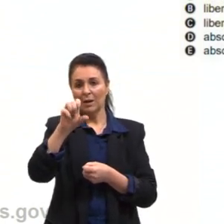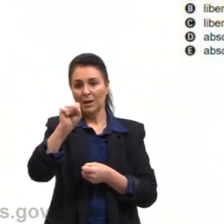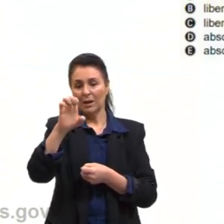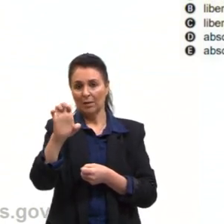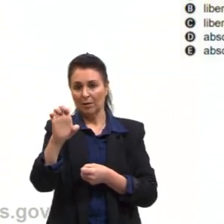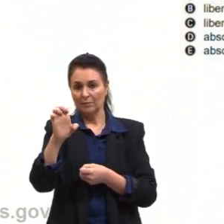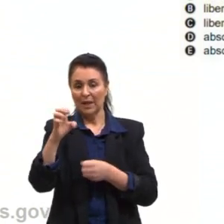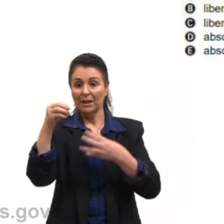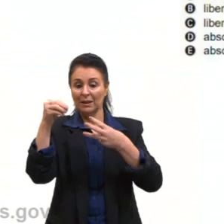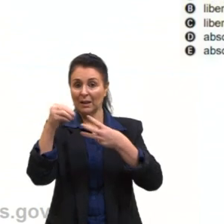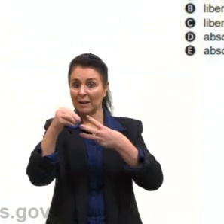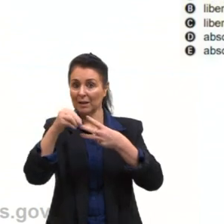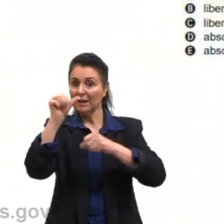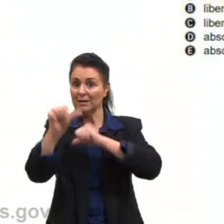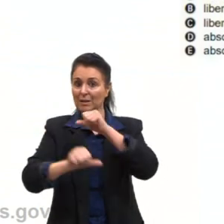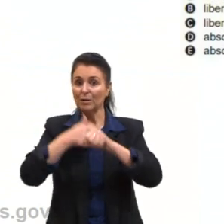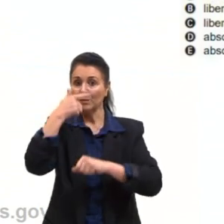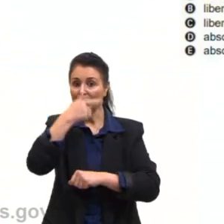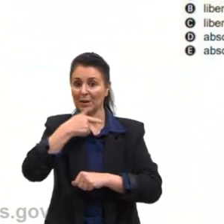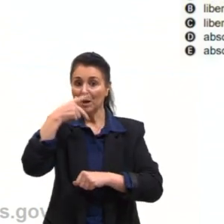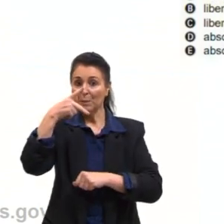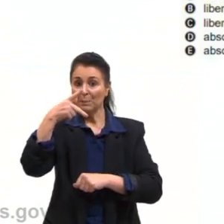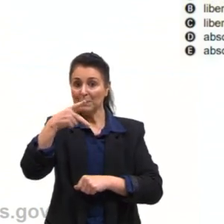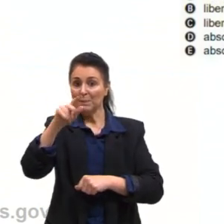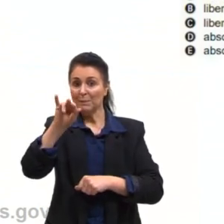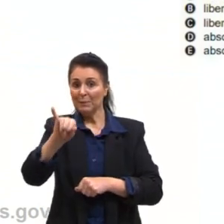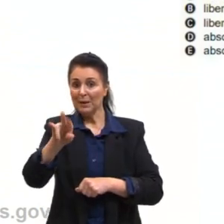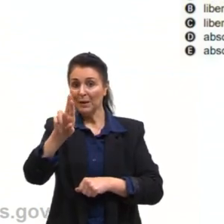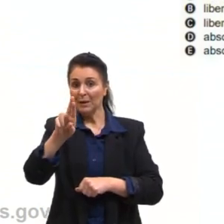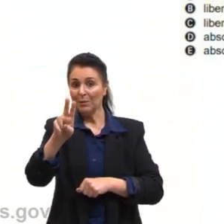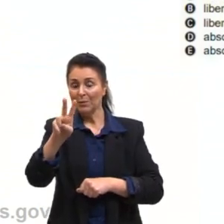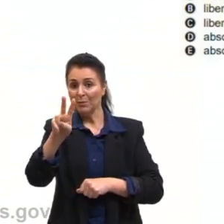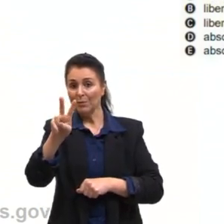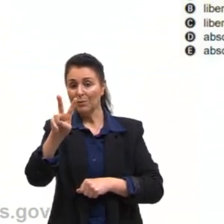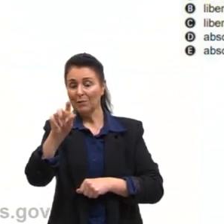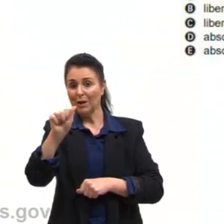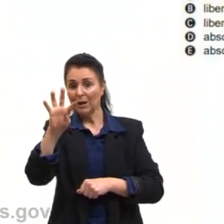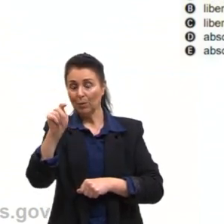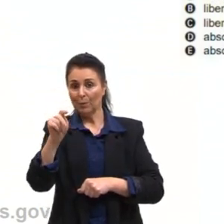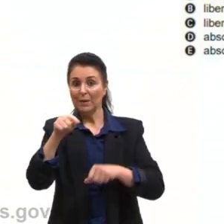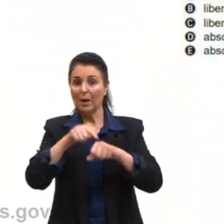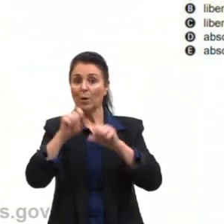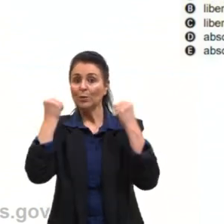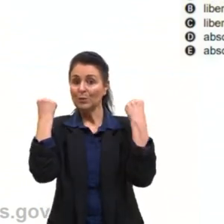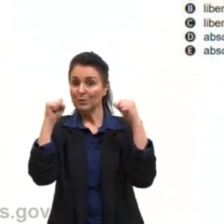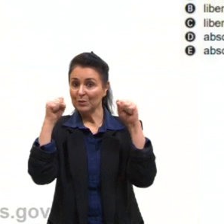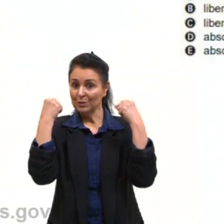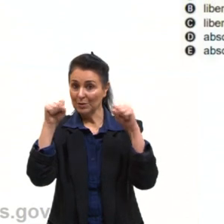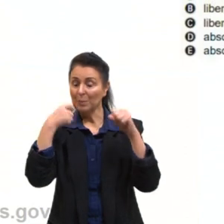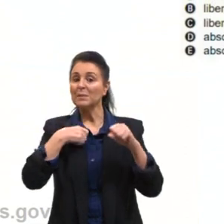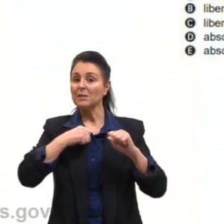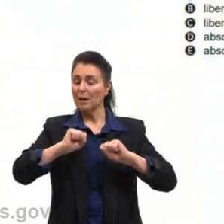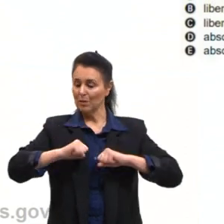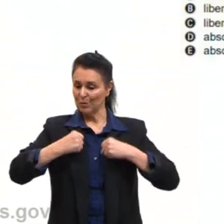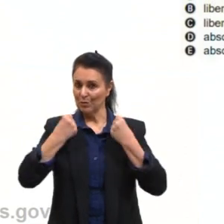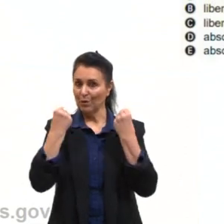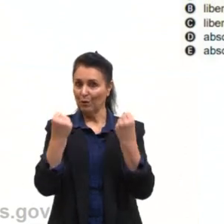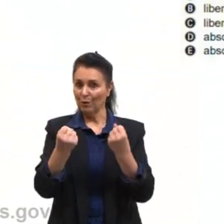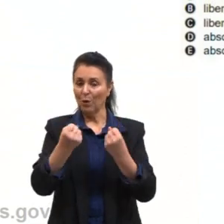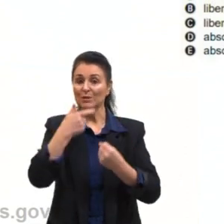células convertendo glicose em piruvato durante a prática de exercícios físicos que demandam grande quantidade de esforço